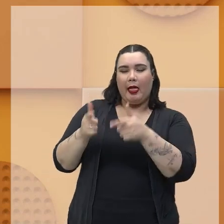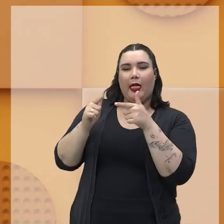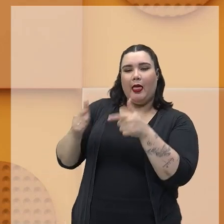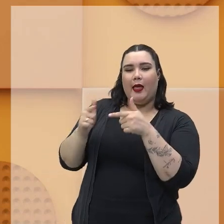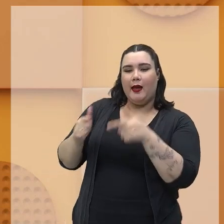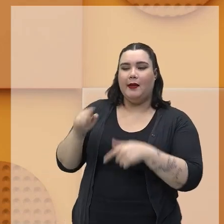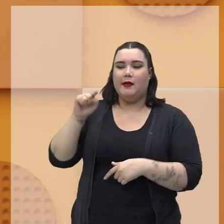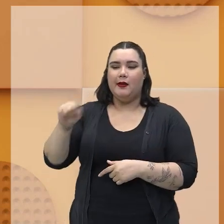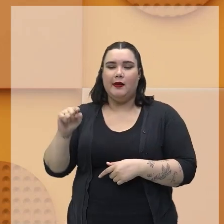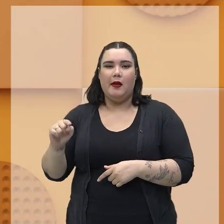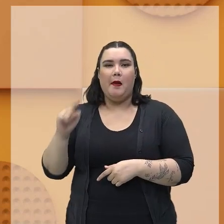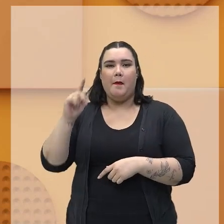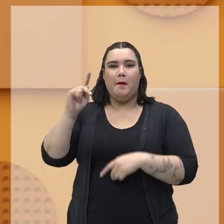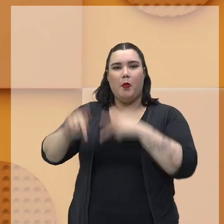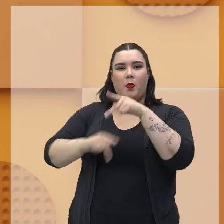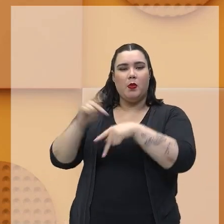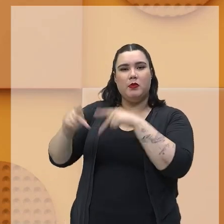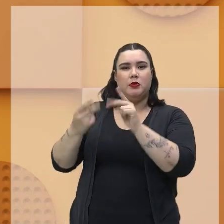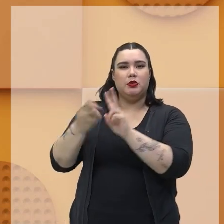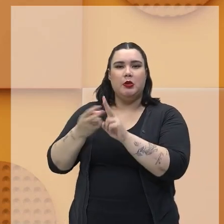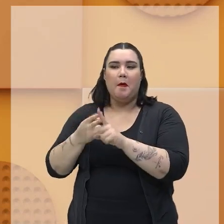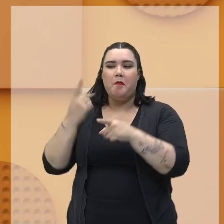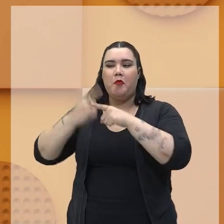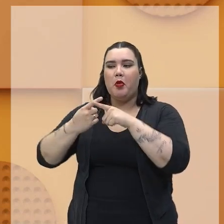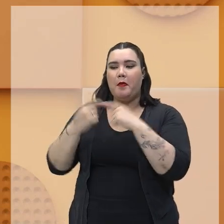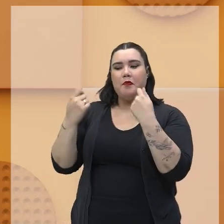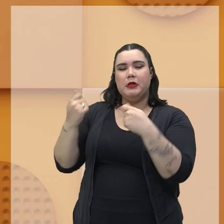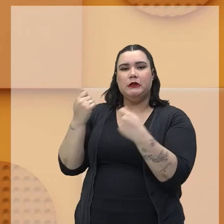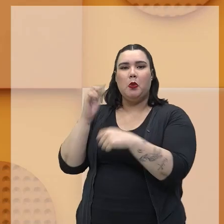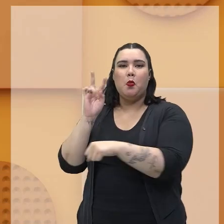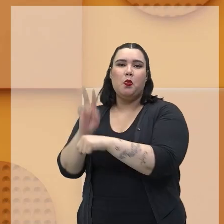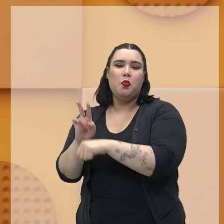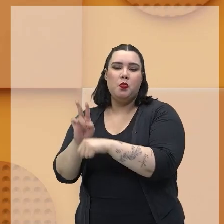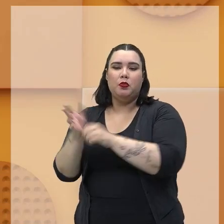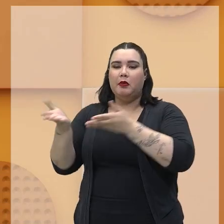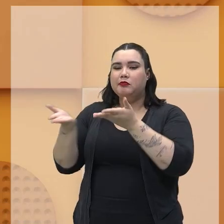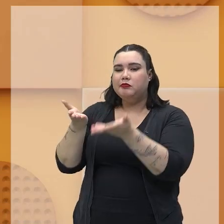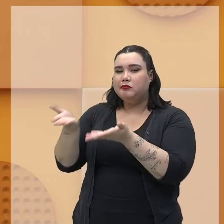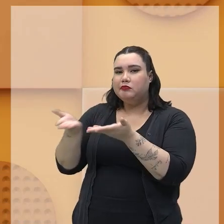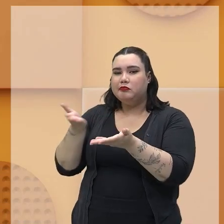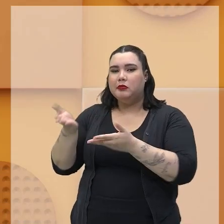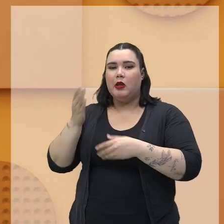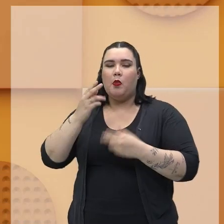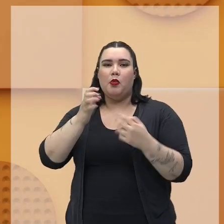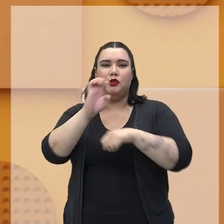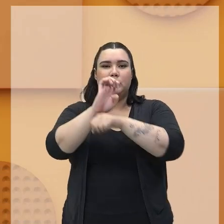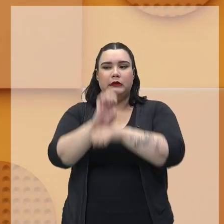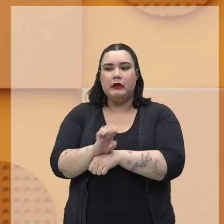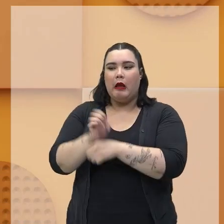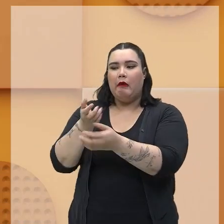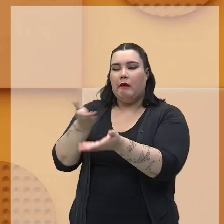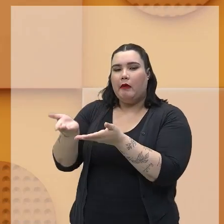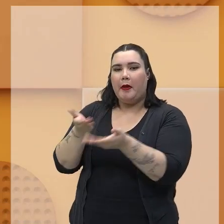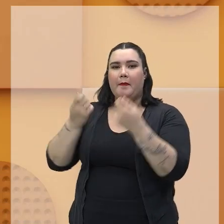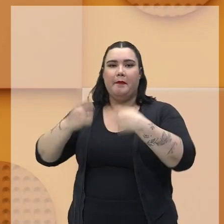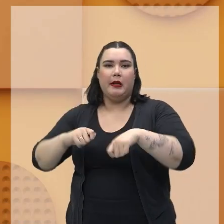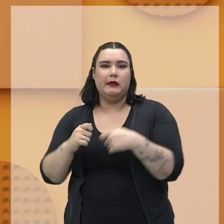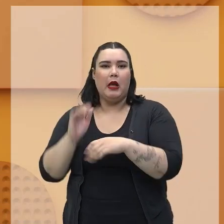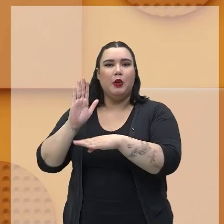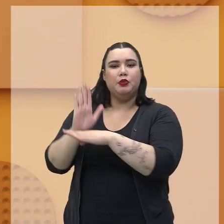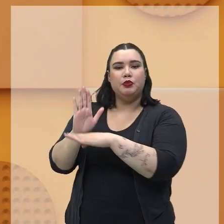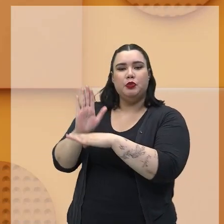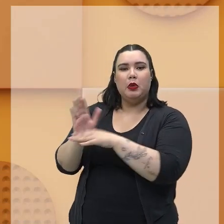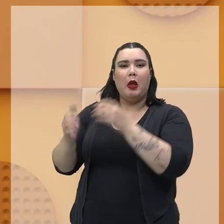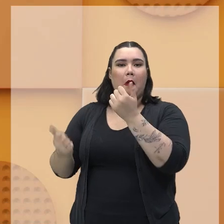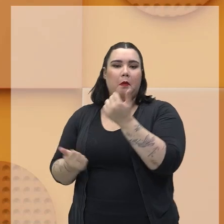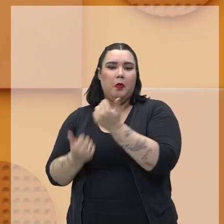precisava ser cuidado e tutelado do Estado, mas de forma de que ele necessitava de auxílio, de